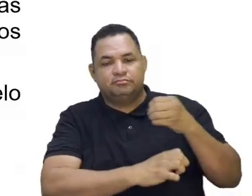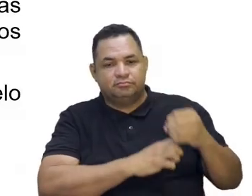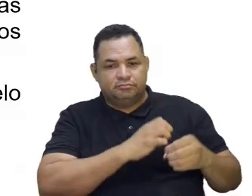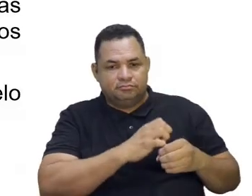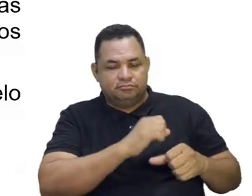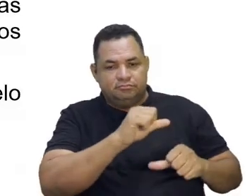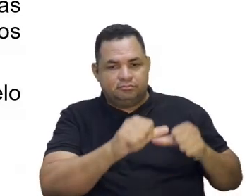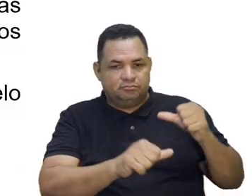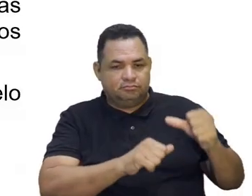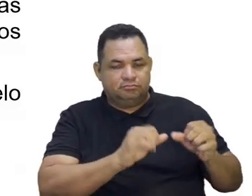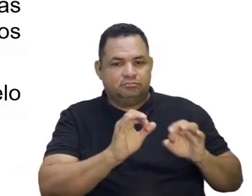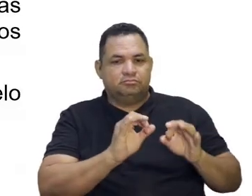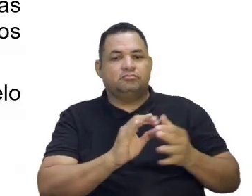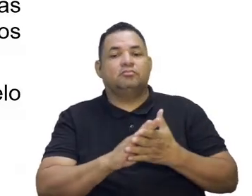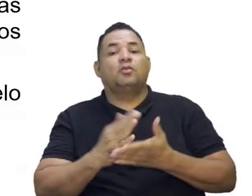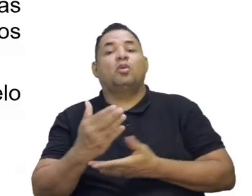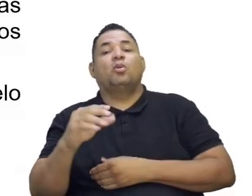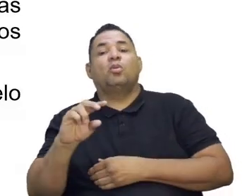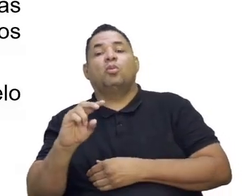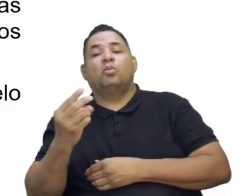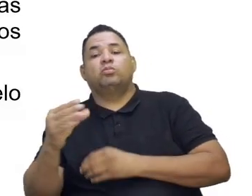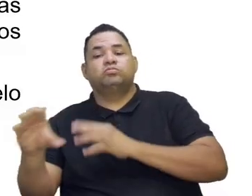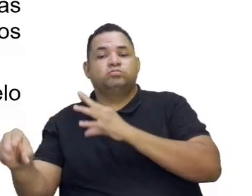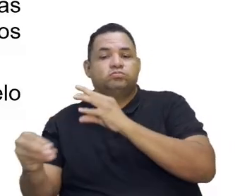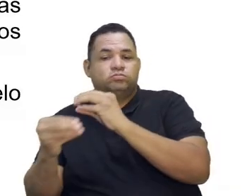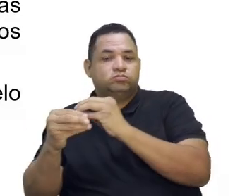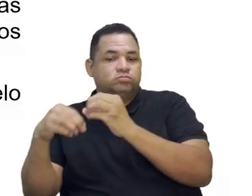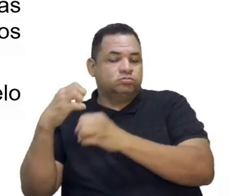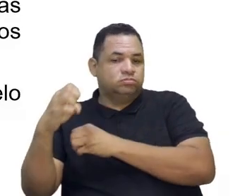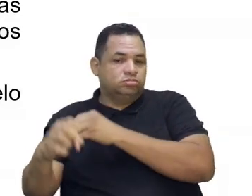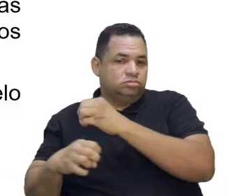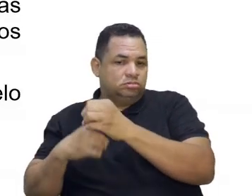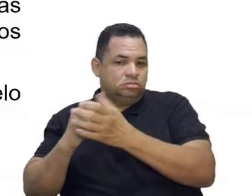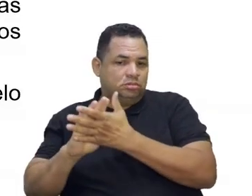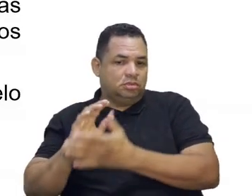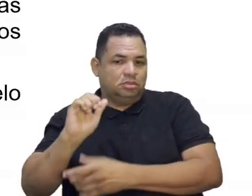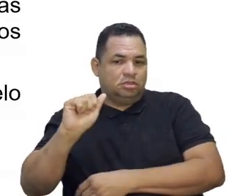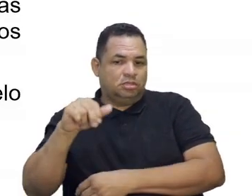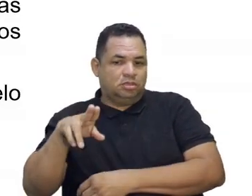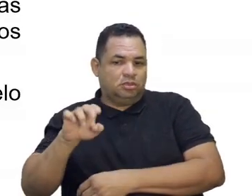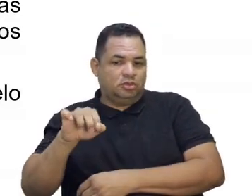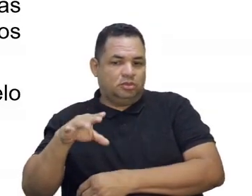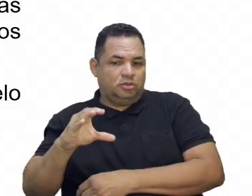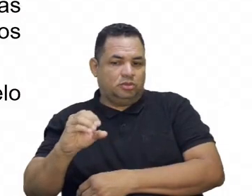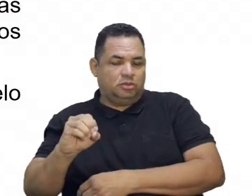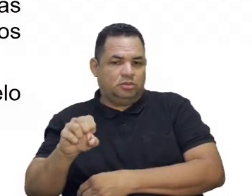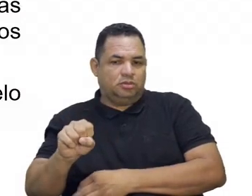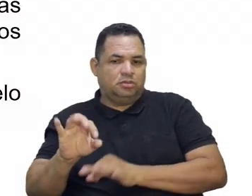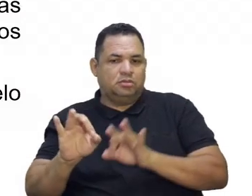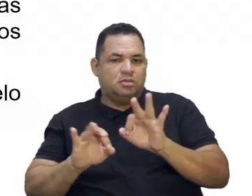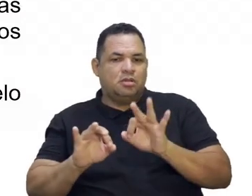se transformando em cátions, ou ainda ganhando elétrons, se transformando em ânions.